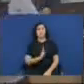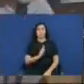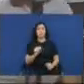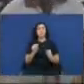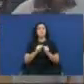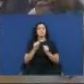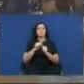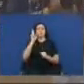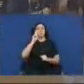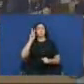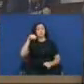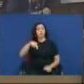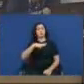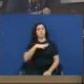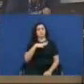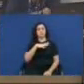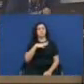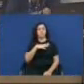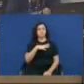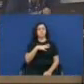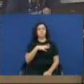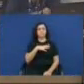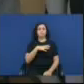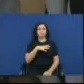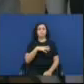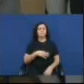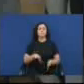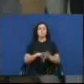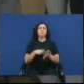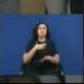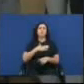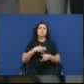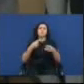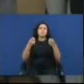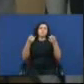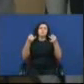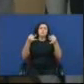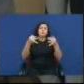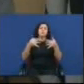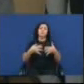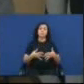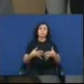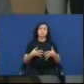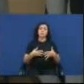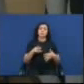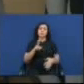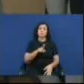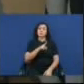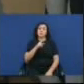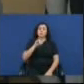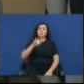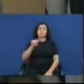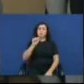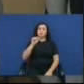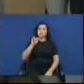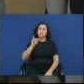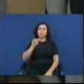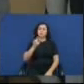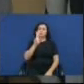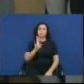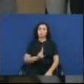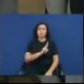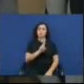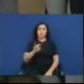faz história nessa cidade. Gostaria de justificar a não presença do nosso pároco Padre Jaime, por questões de saúde, como